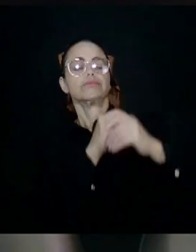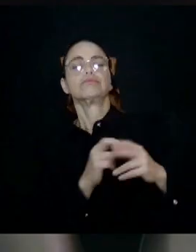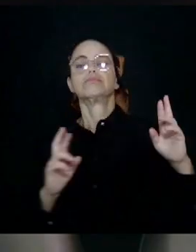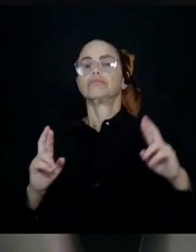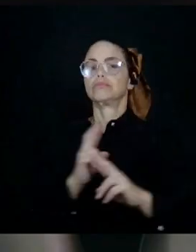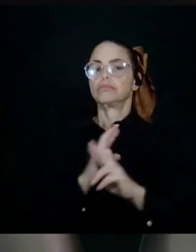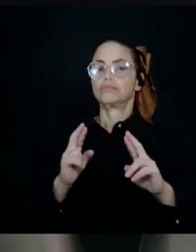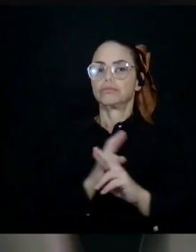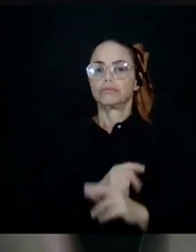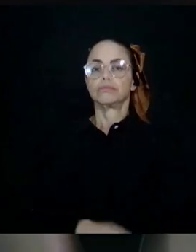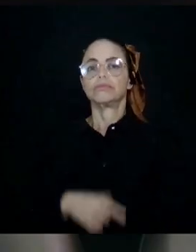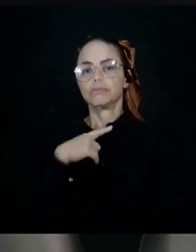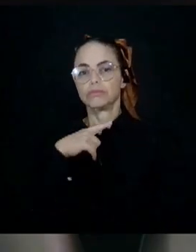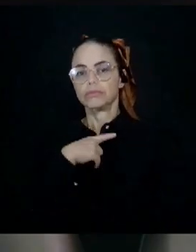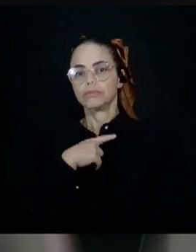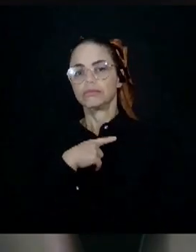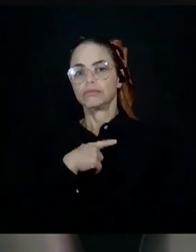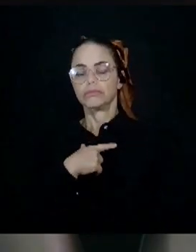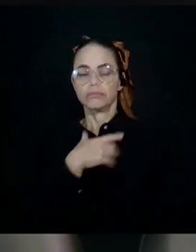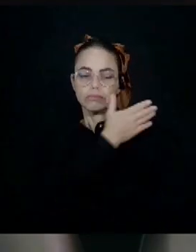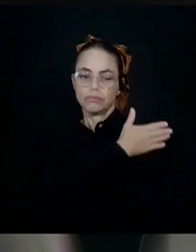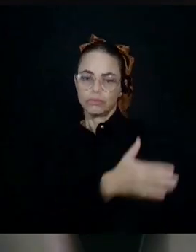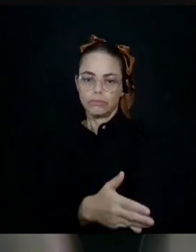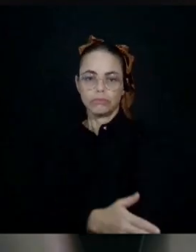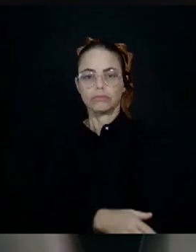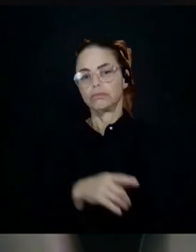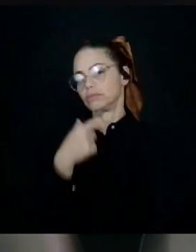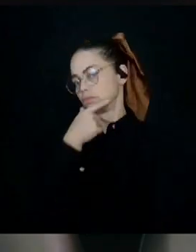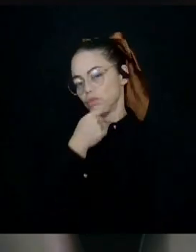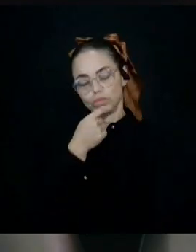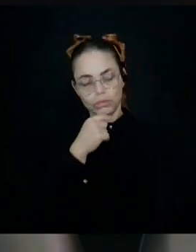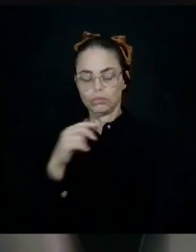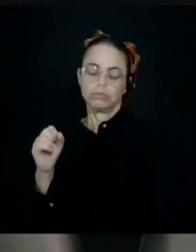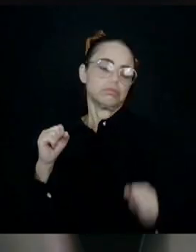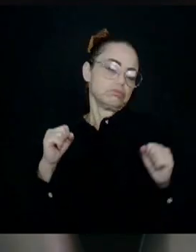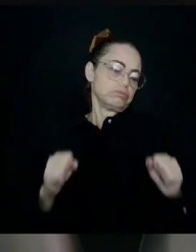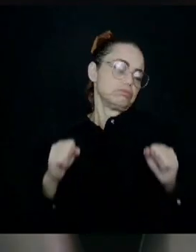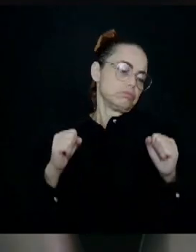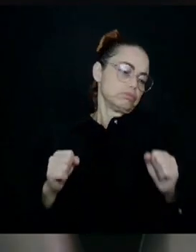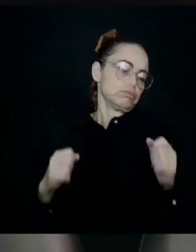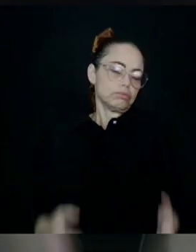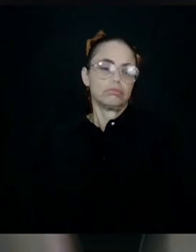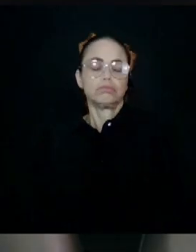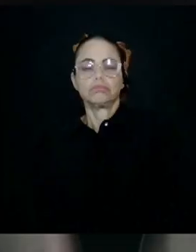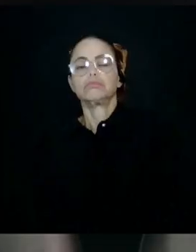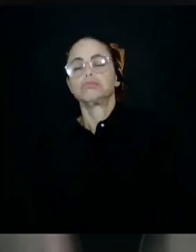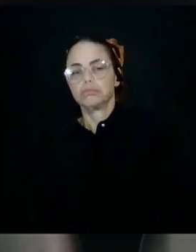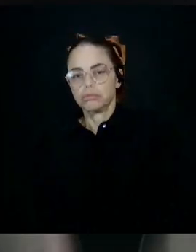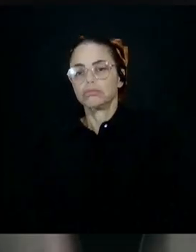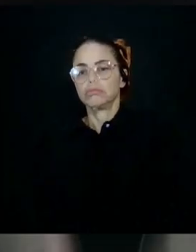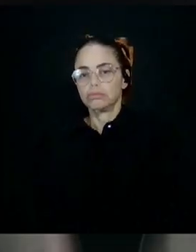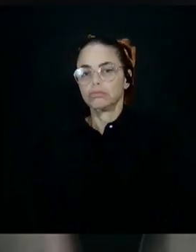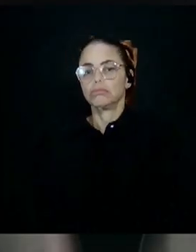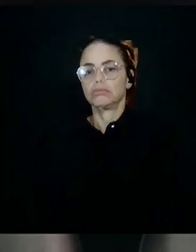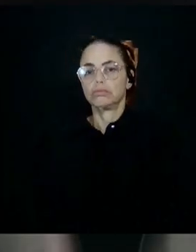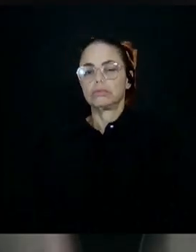mais comportadas, meninos não, os meninos podem tudo. Então, o quanto isso acaba sendo sufocante para a gente, né? E que bom que a gente